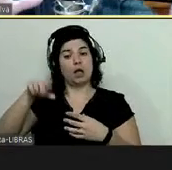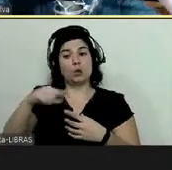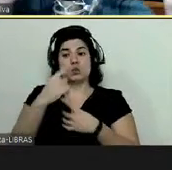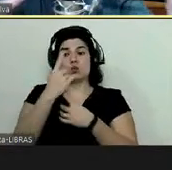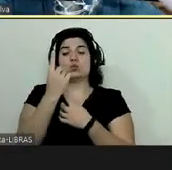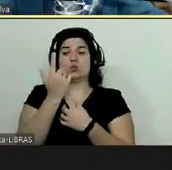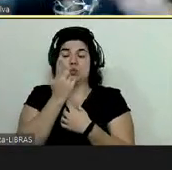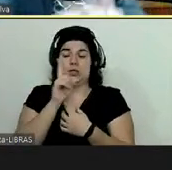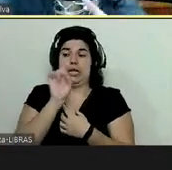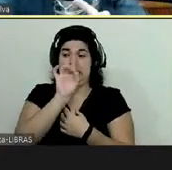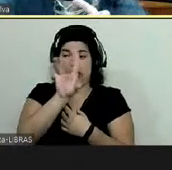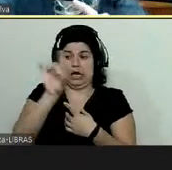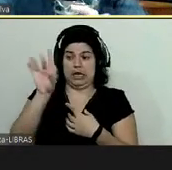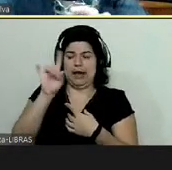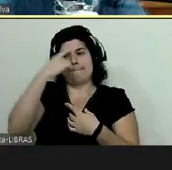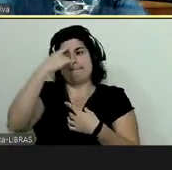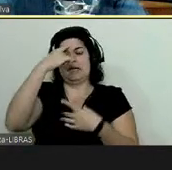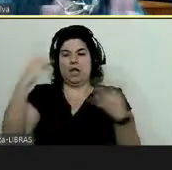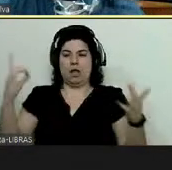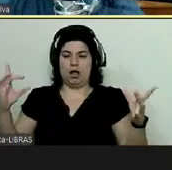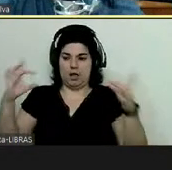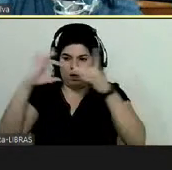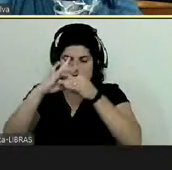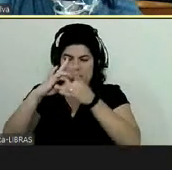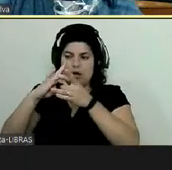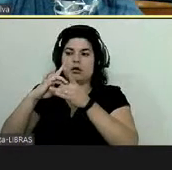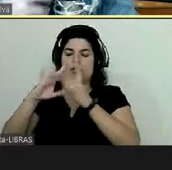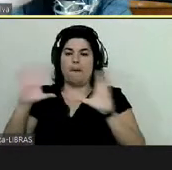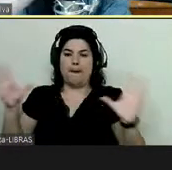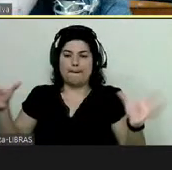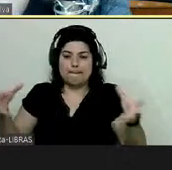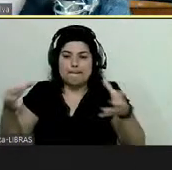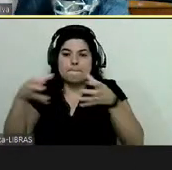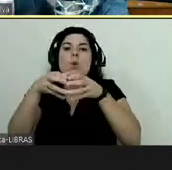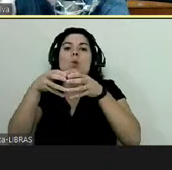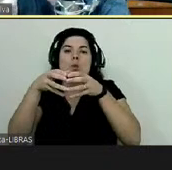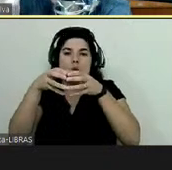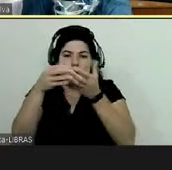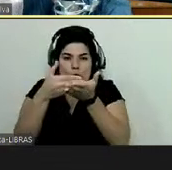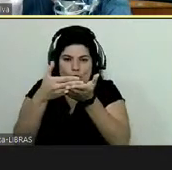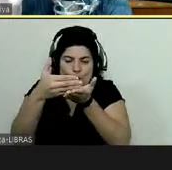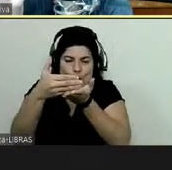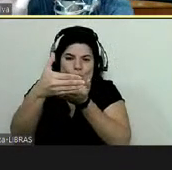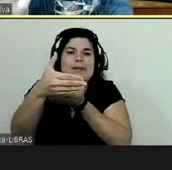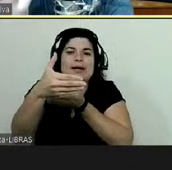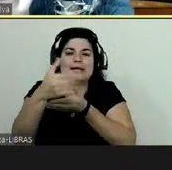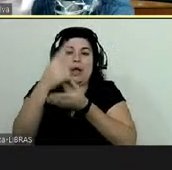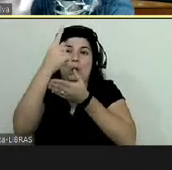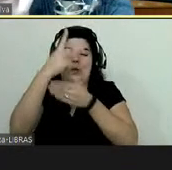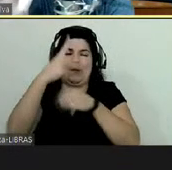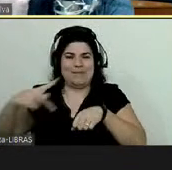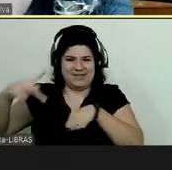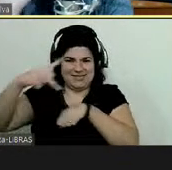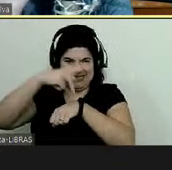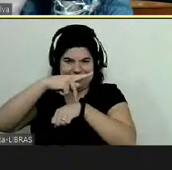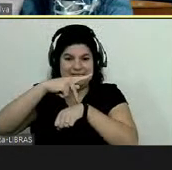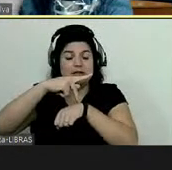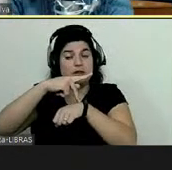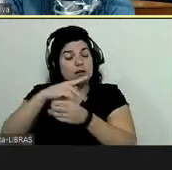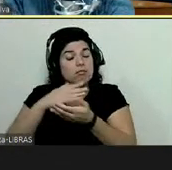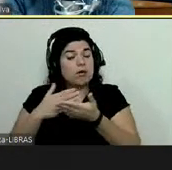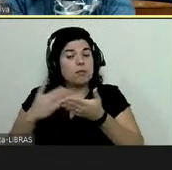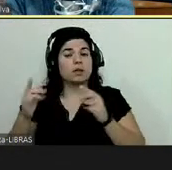Independentes autônomos e resolve se juntar na condição de nação certo eles mantiveram a chamada Vamos pensar assim